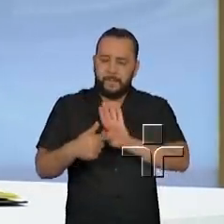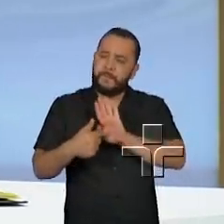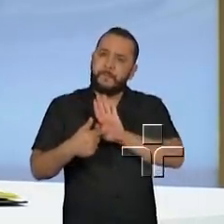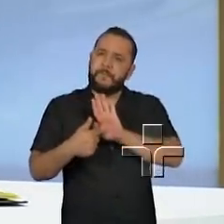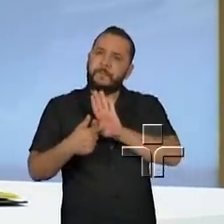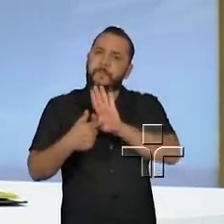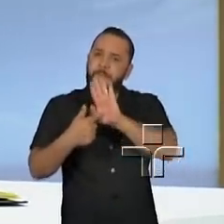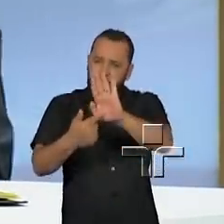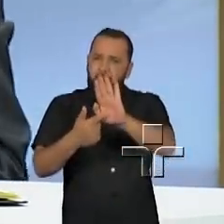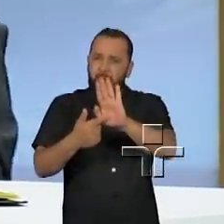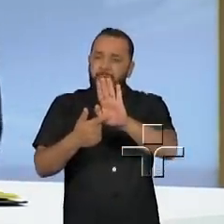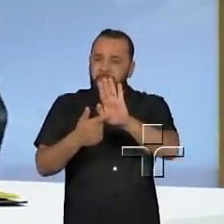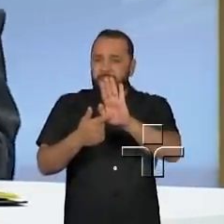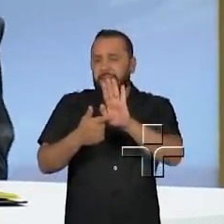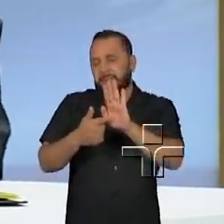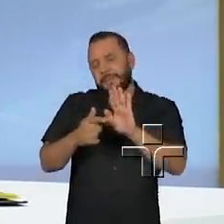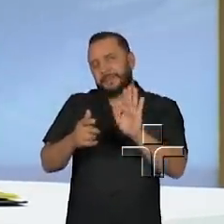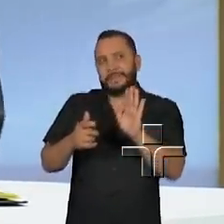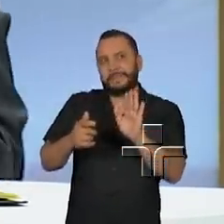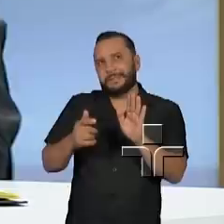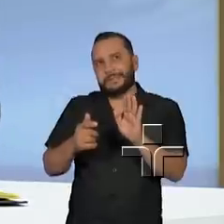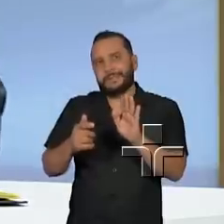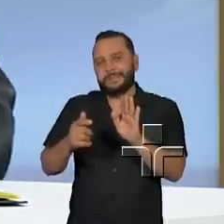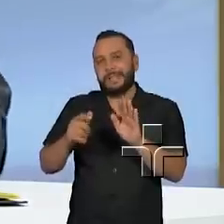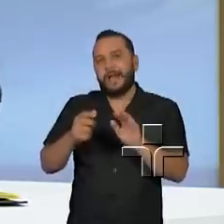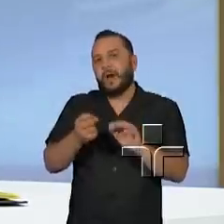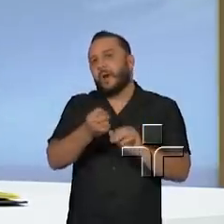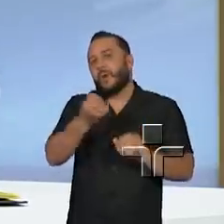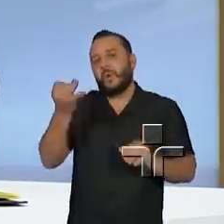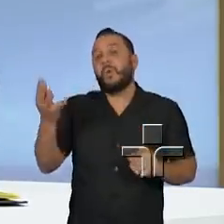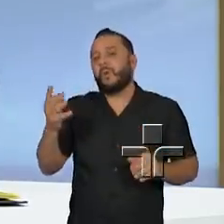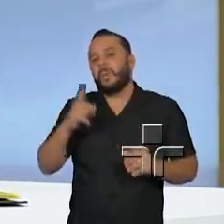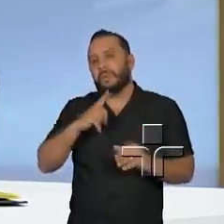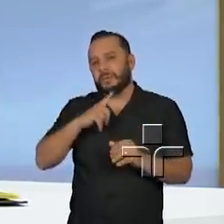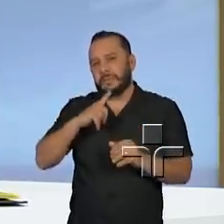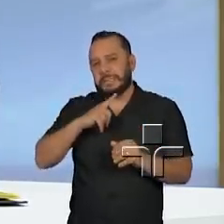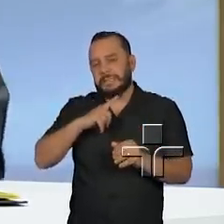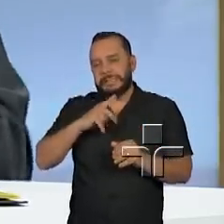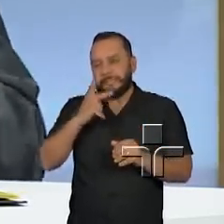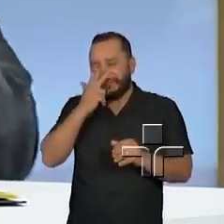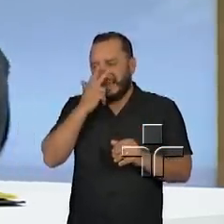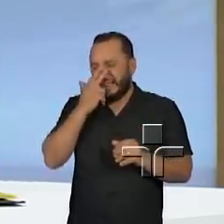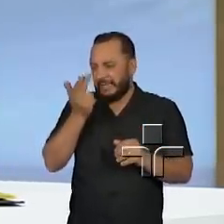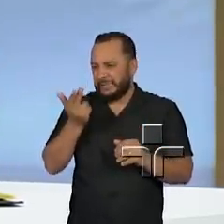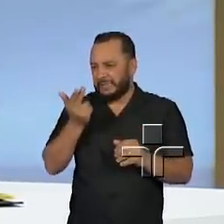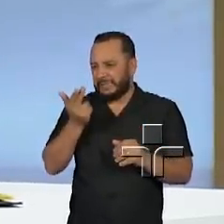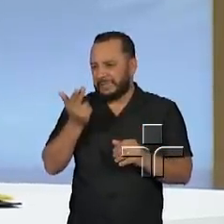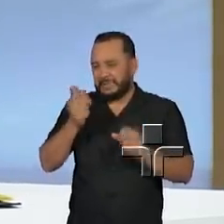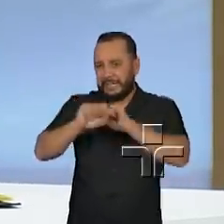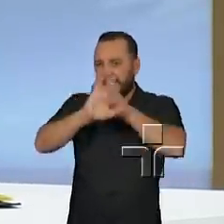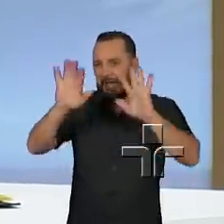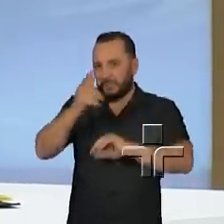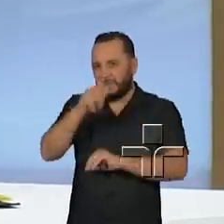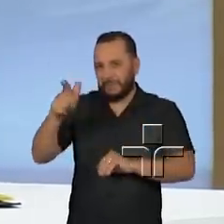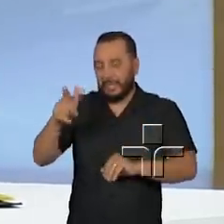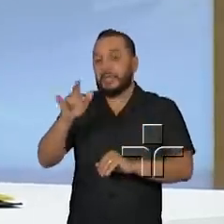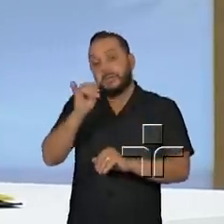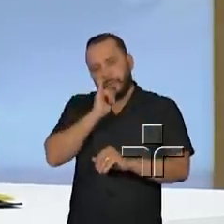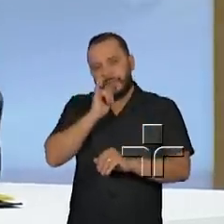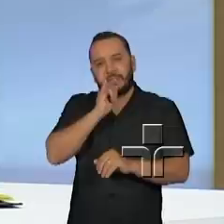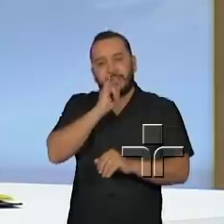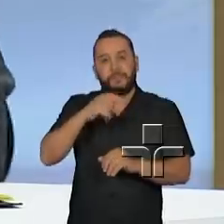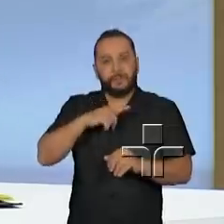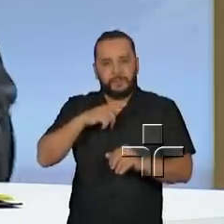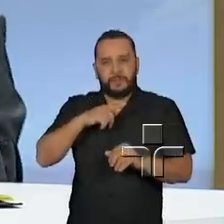de obscurantismo. Então, por exemplo, quando você vai falar em substituir a matriz